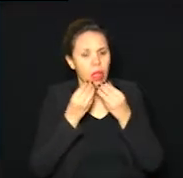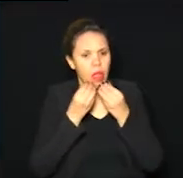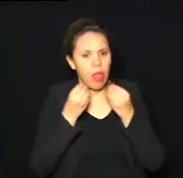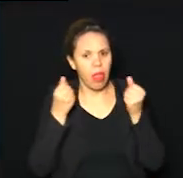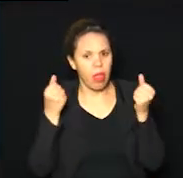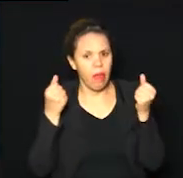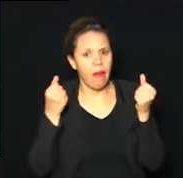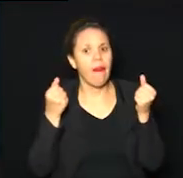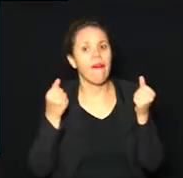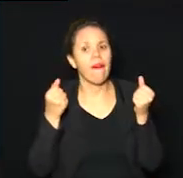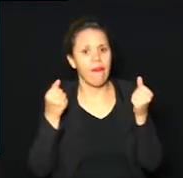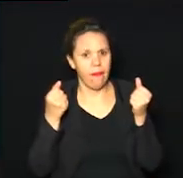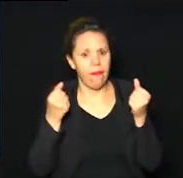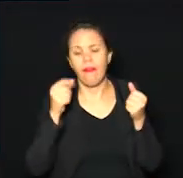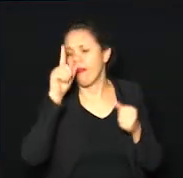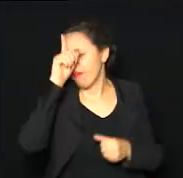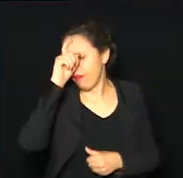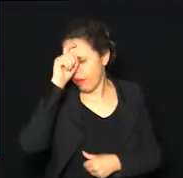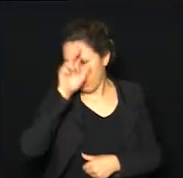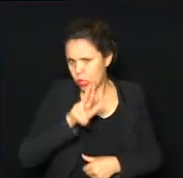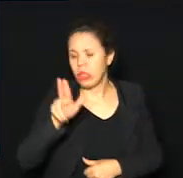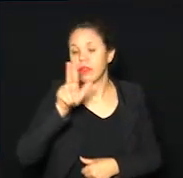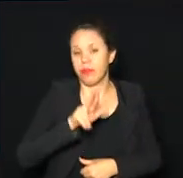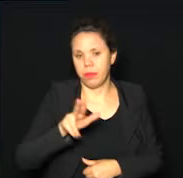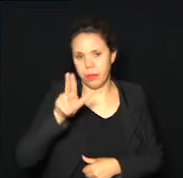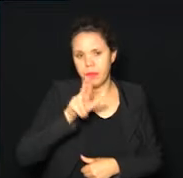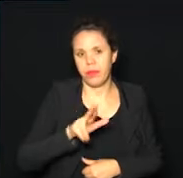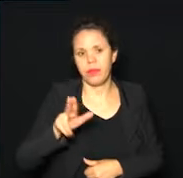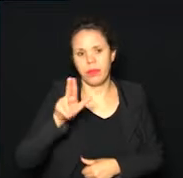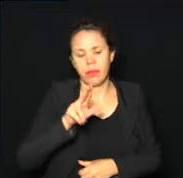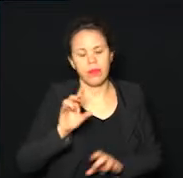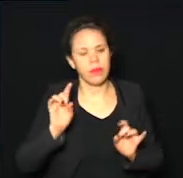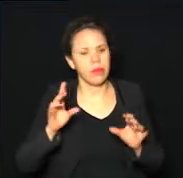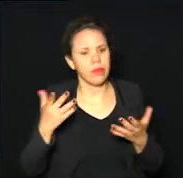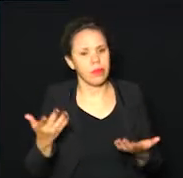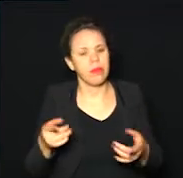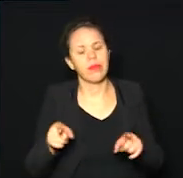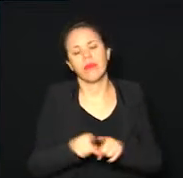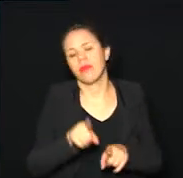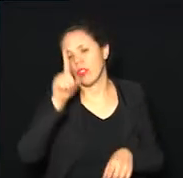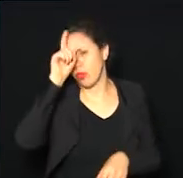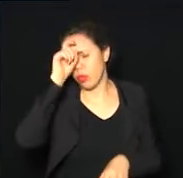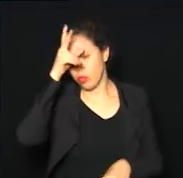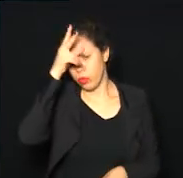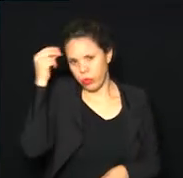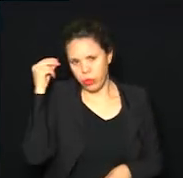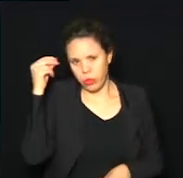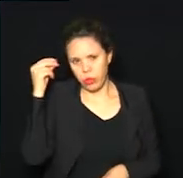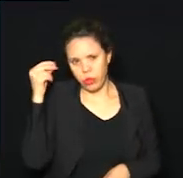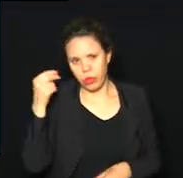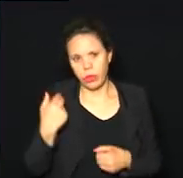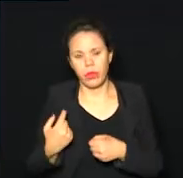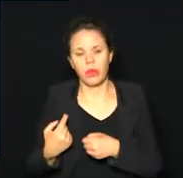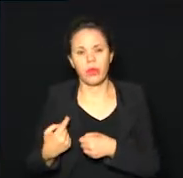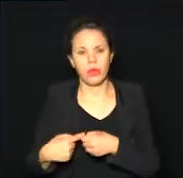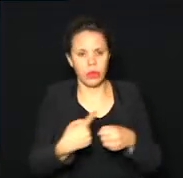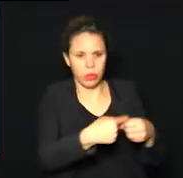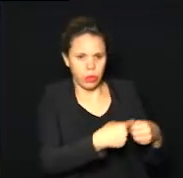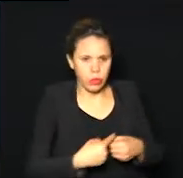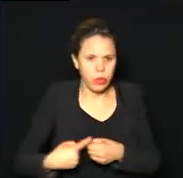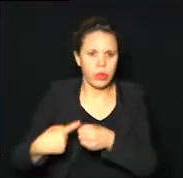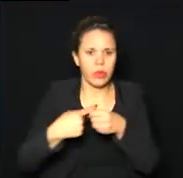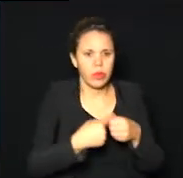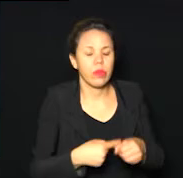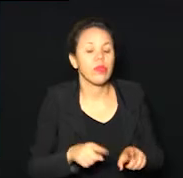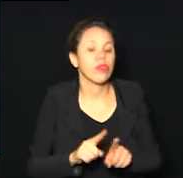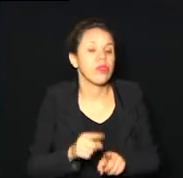qualidade nos hospitais universitários, em especial, mas também nos hospitais públicos municipais, mas, como a